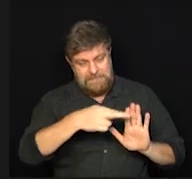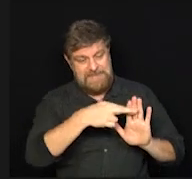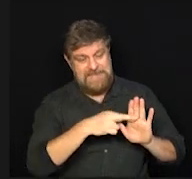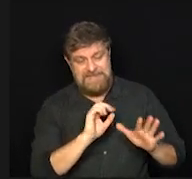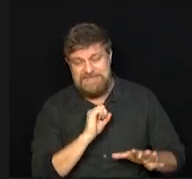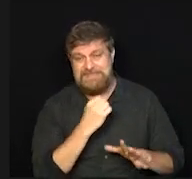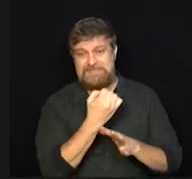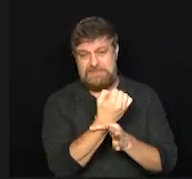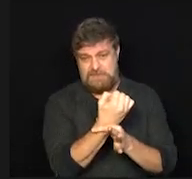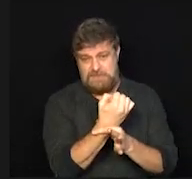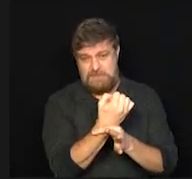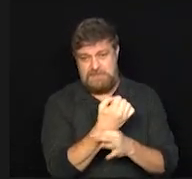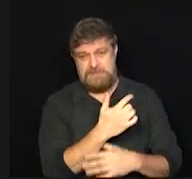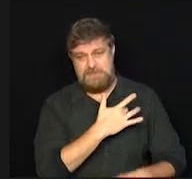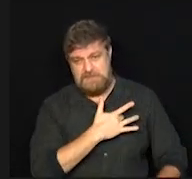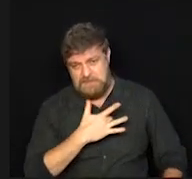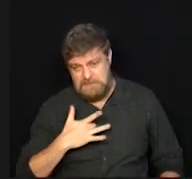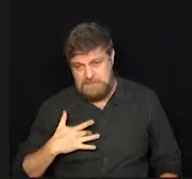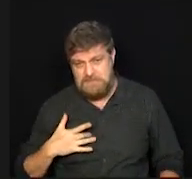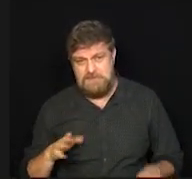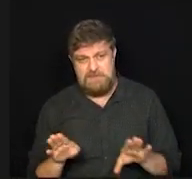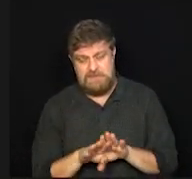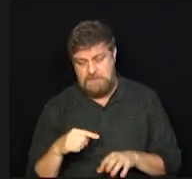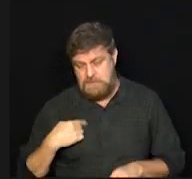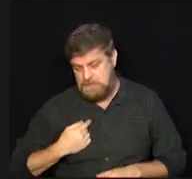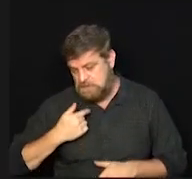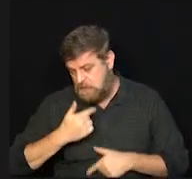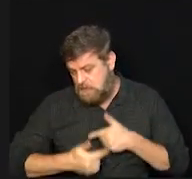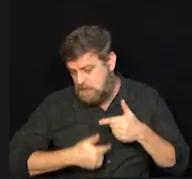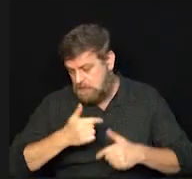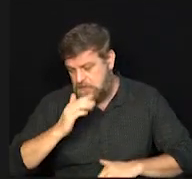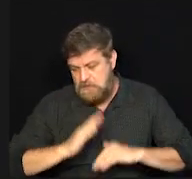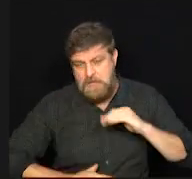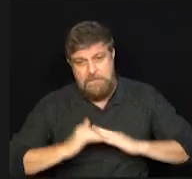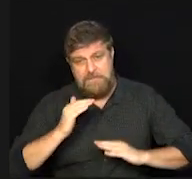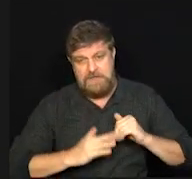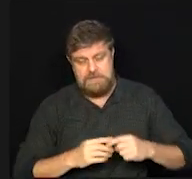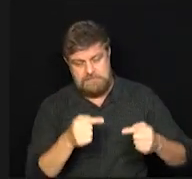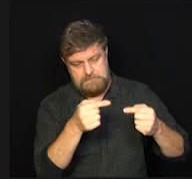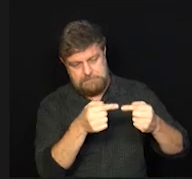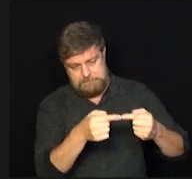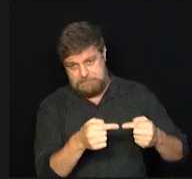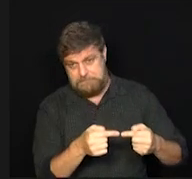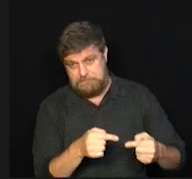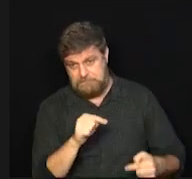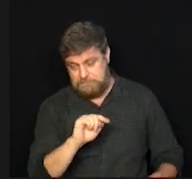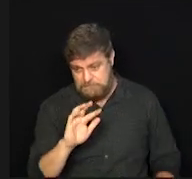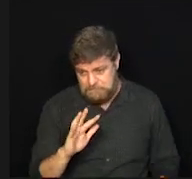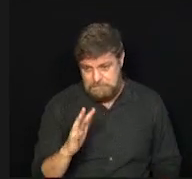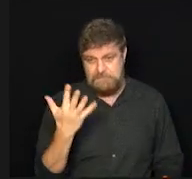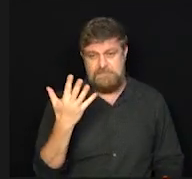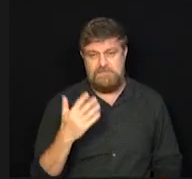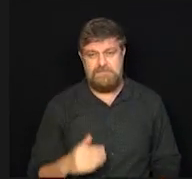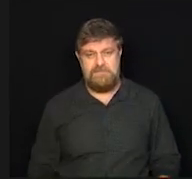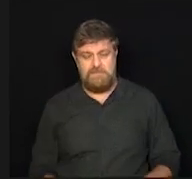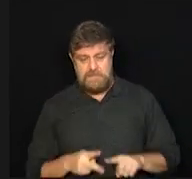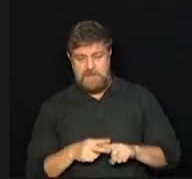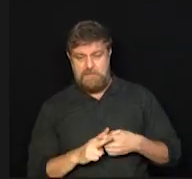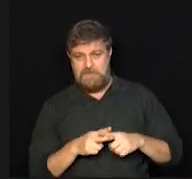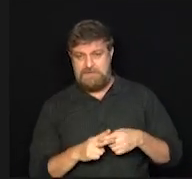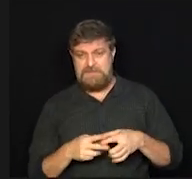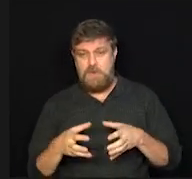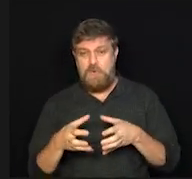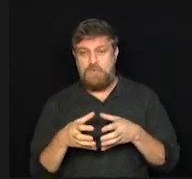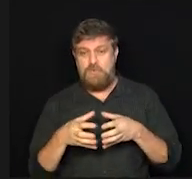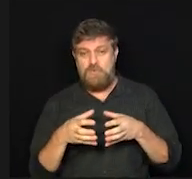de segurança de saúde as nossas atividades em que é possível Toda a manutenção da equipe